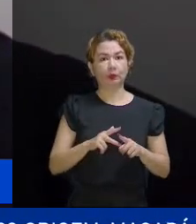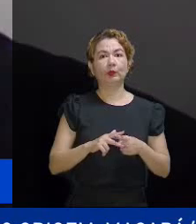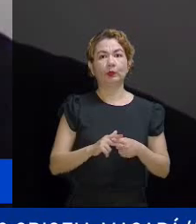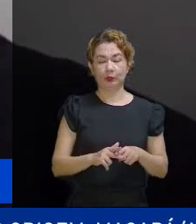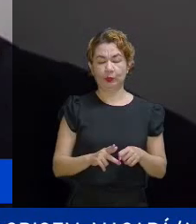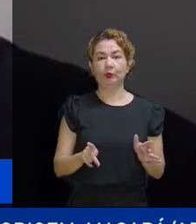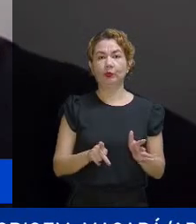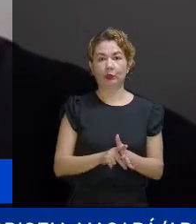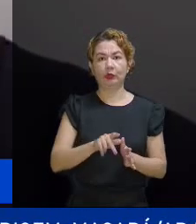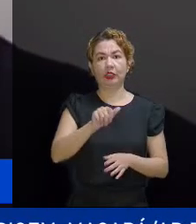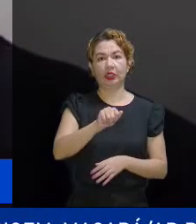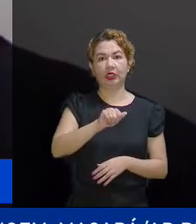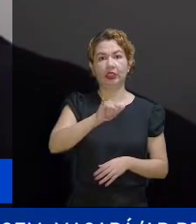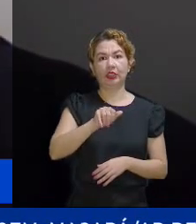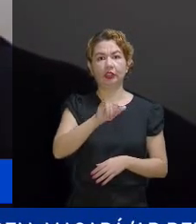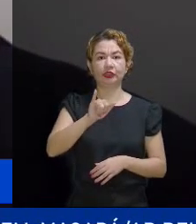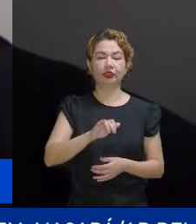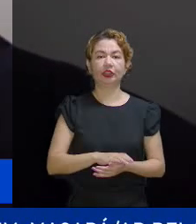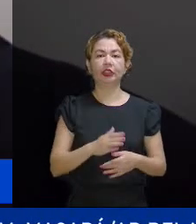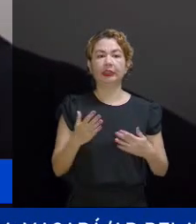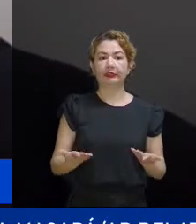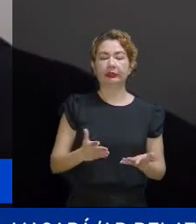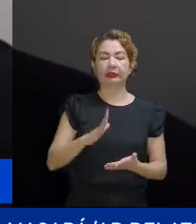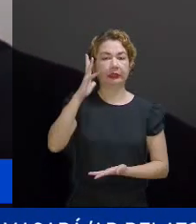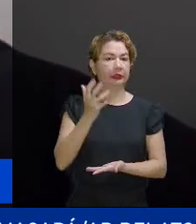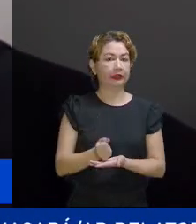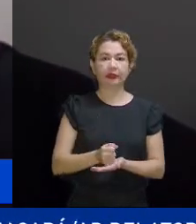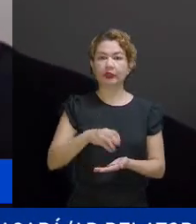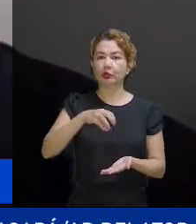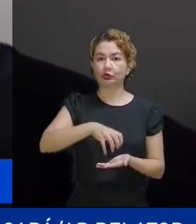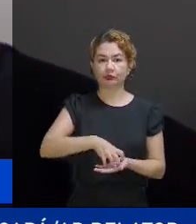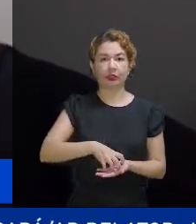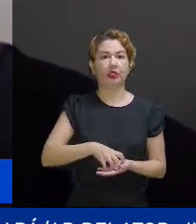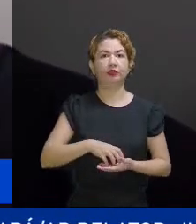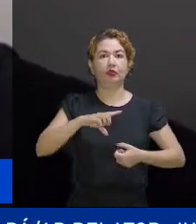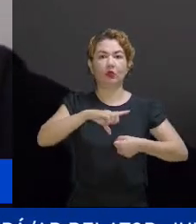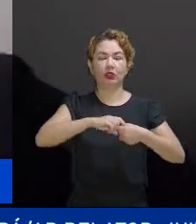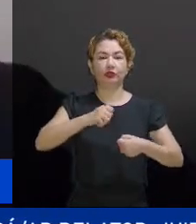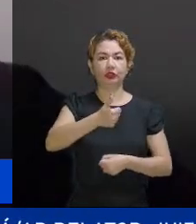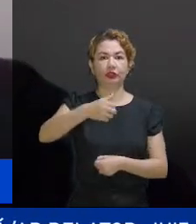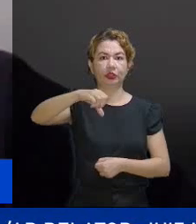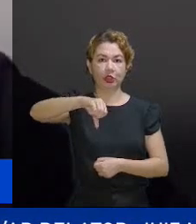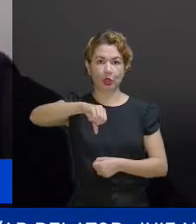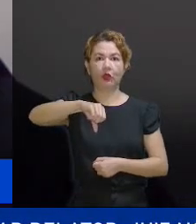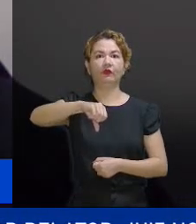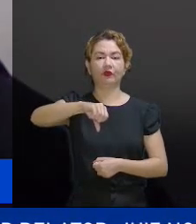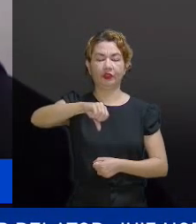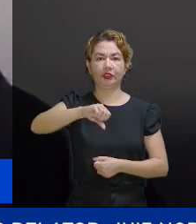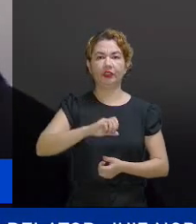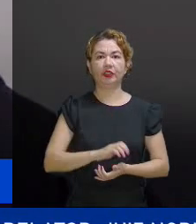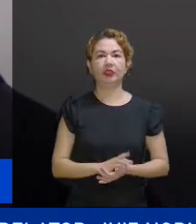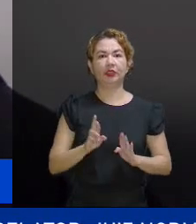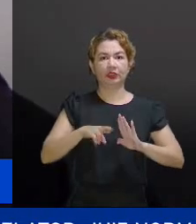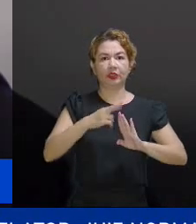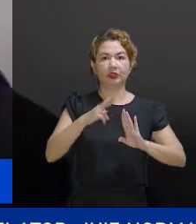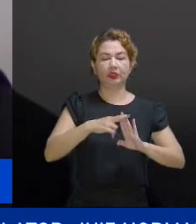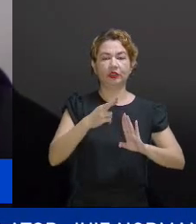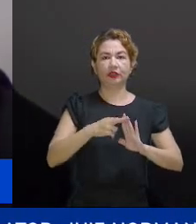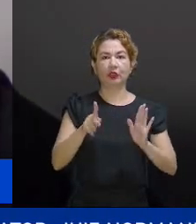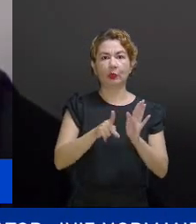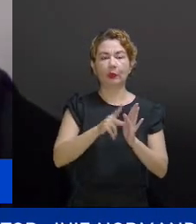AGE, um recurso contra a decisão de mérito, nos termos do artigo 19 da Resolução